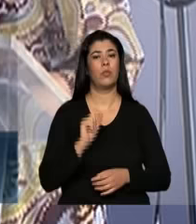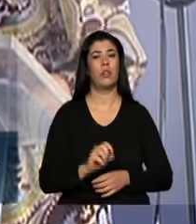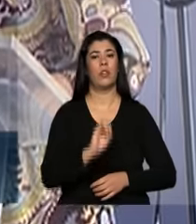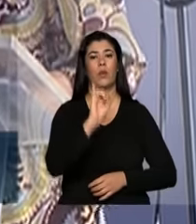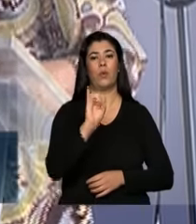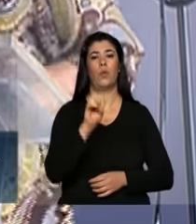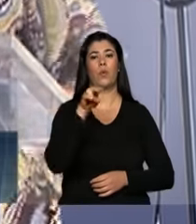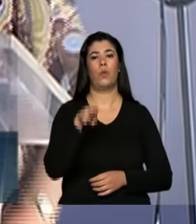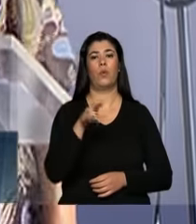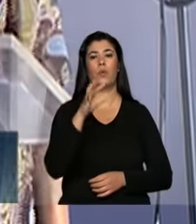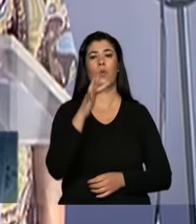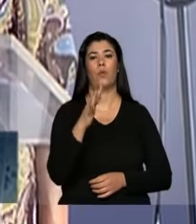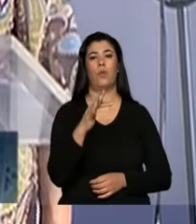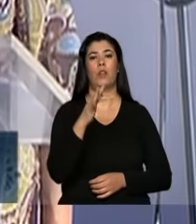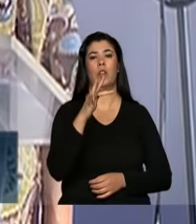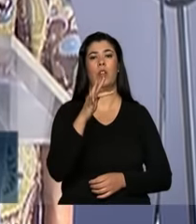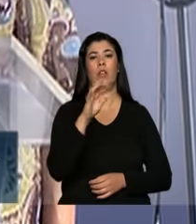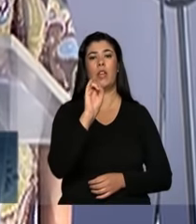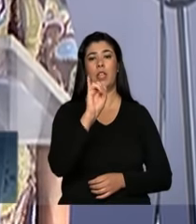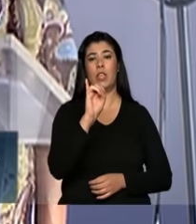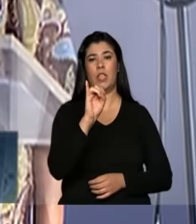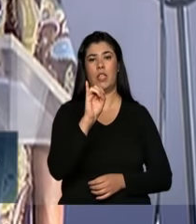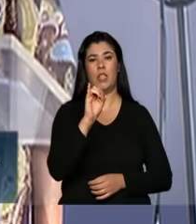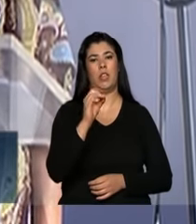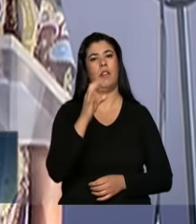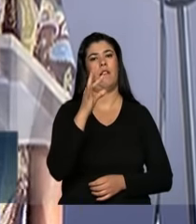IFET. Por que que o IFET